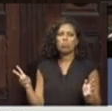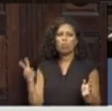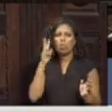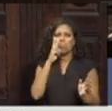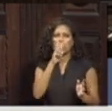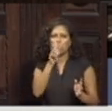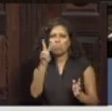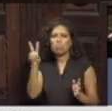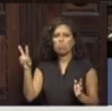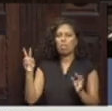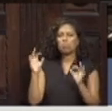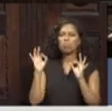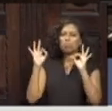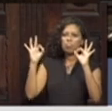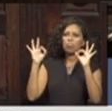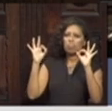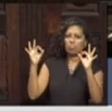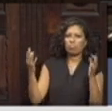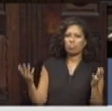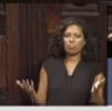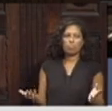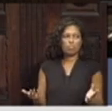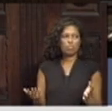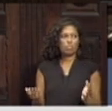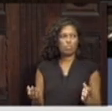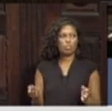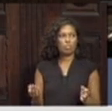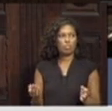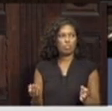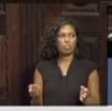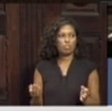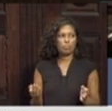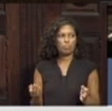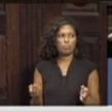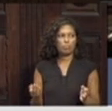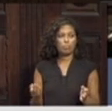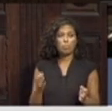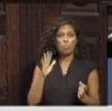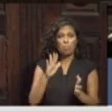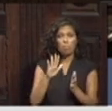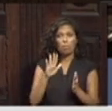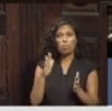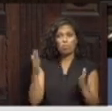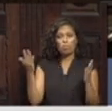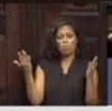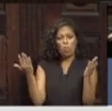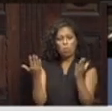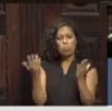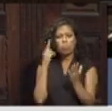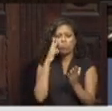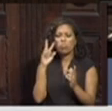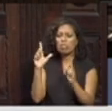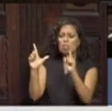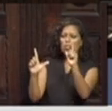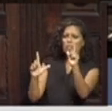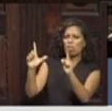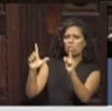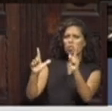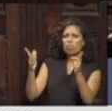município, onde o mar se encontra com a montanha, atravessado pela Serra do